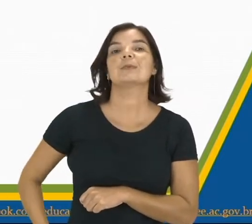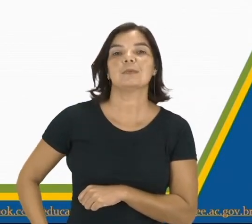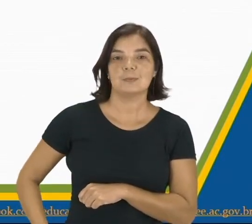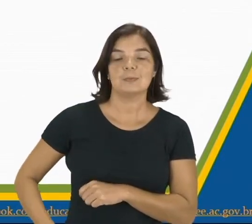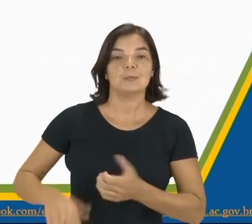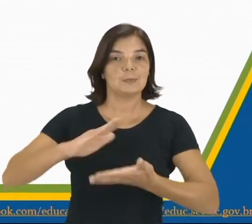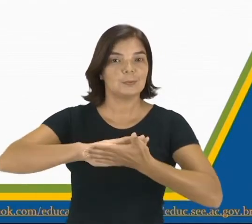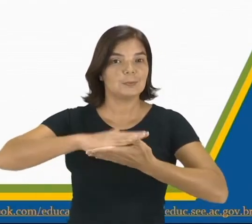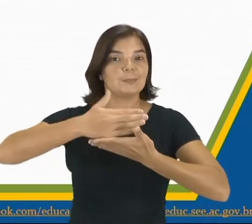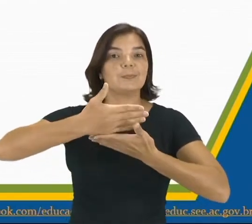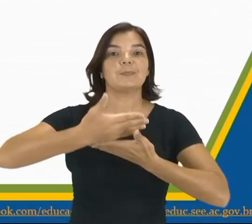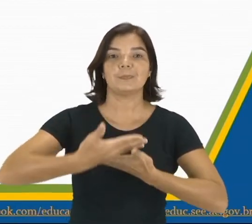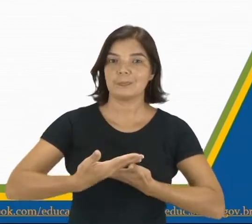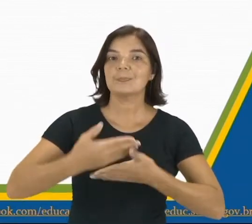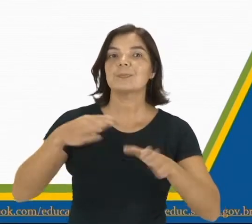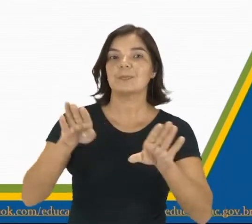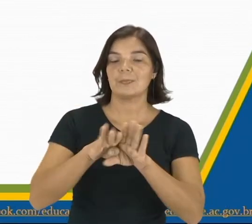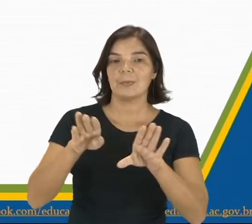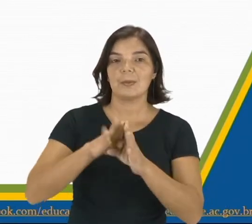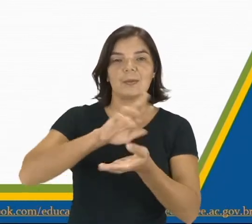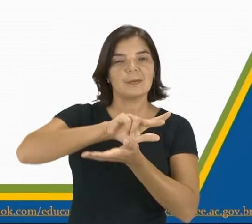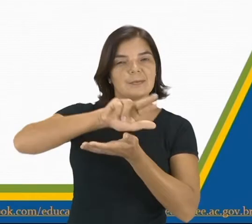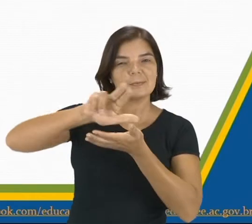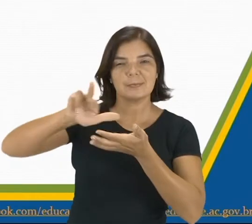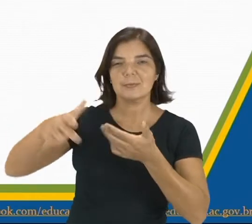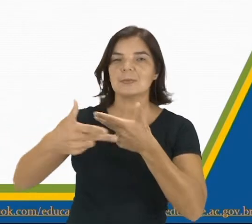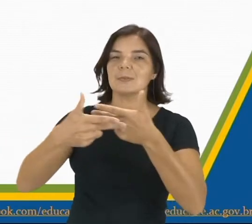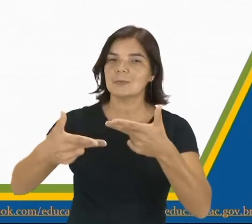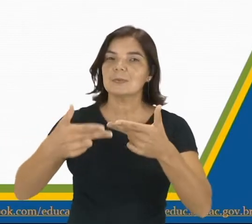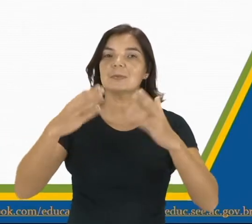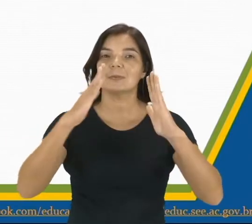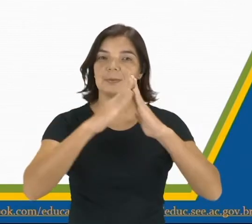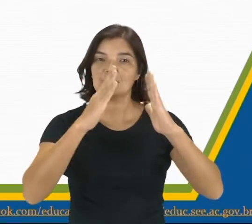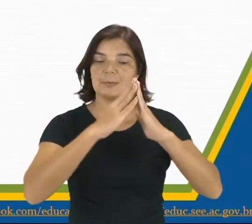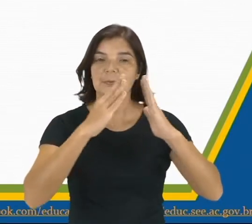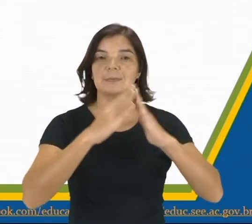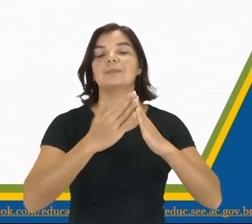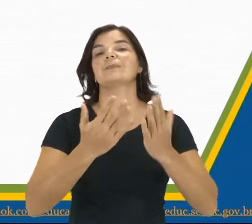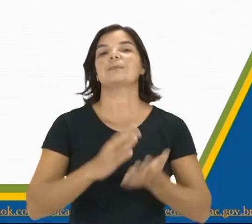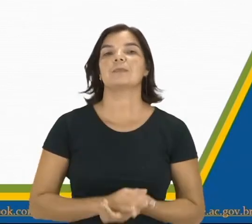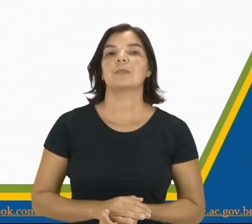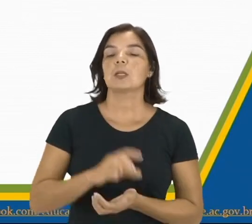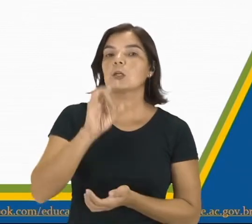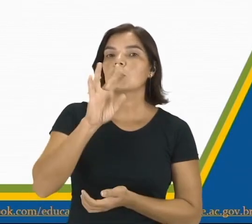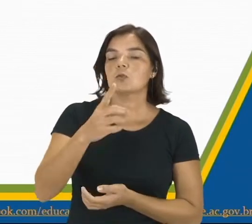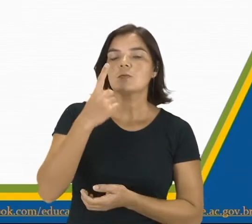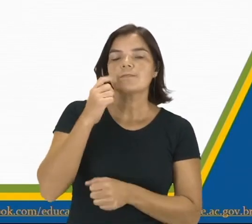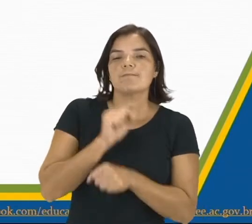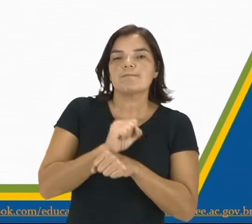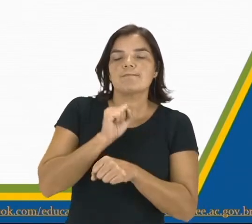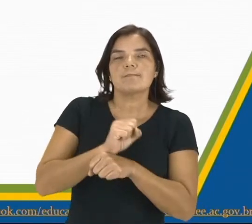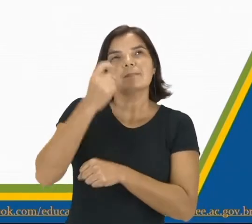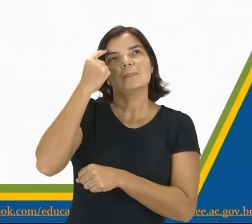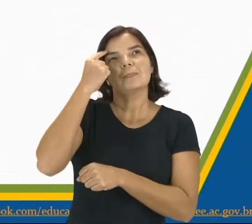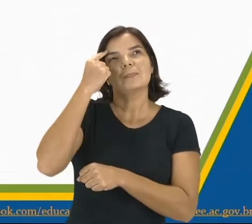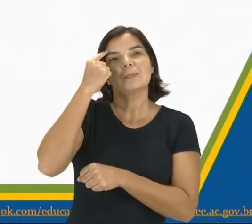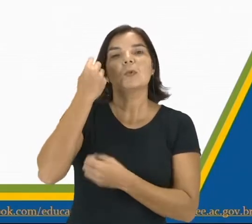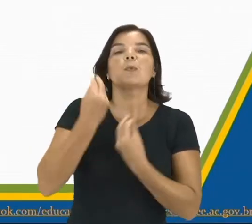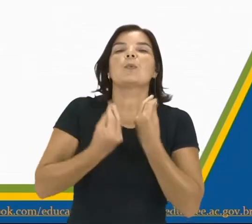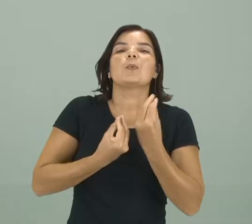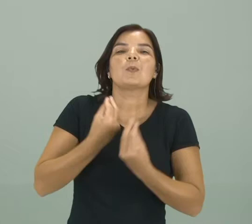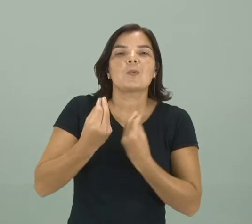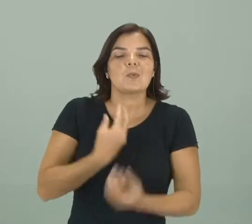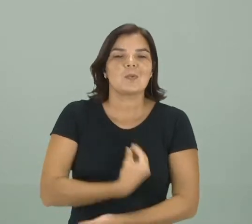seu notebook, né? Dos seus eletrodomésticos na sua casa e assim por diante. É só você parar um pouquinho e pensar como seria a